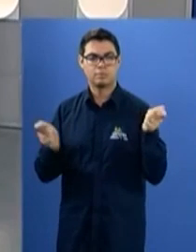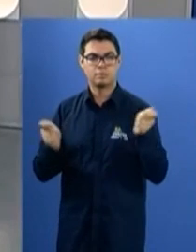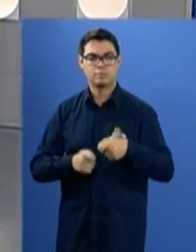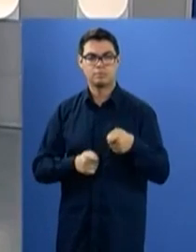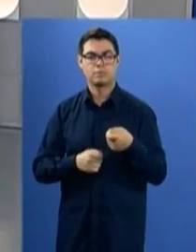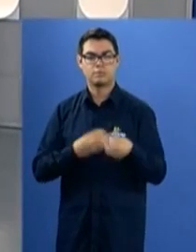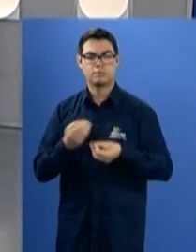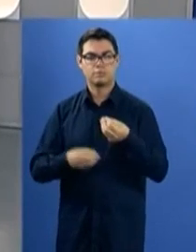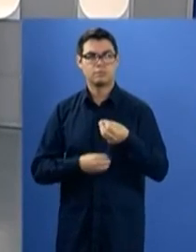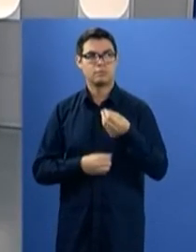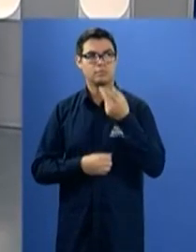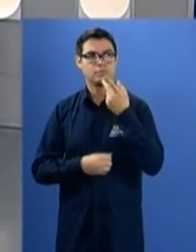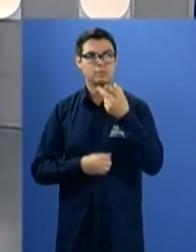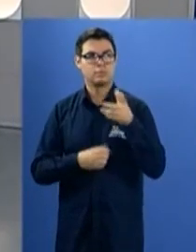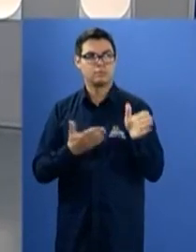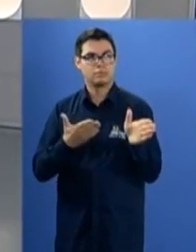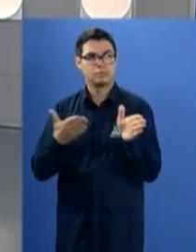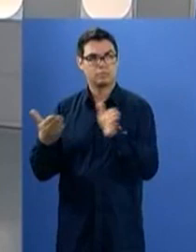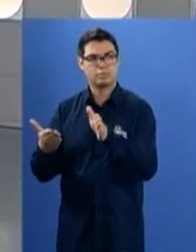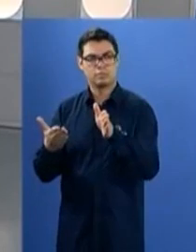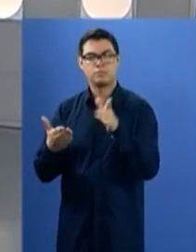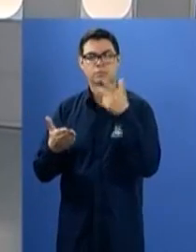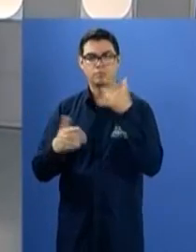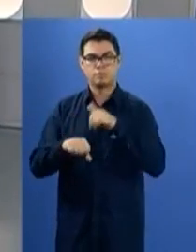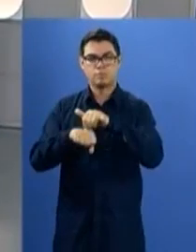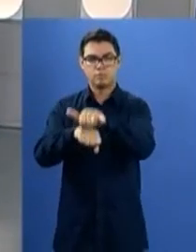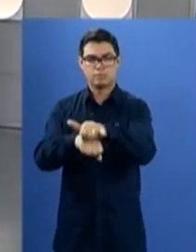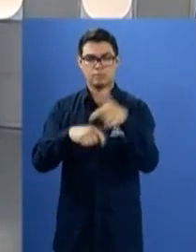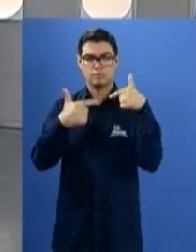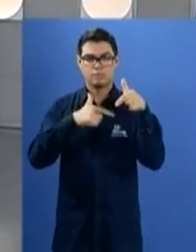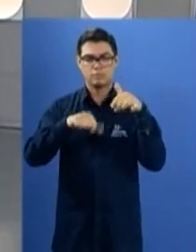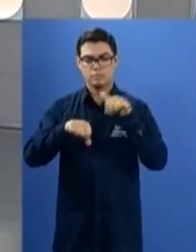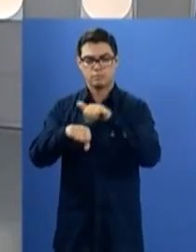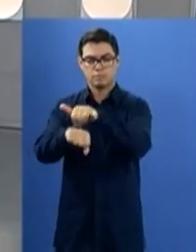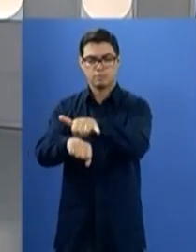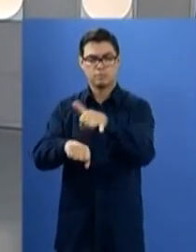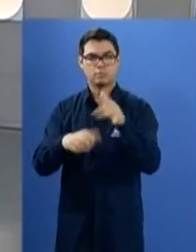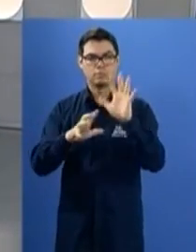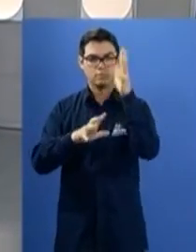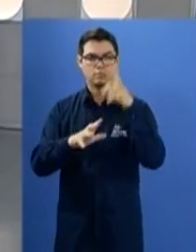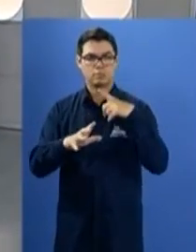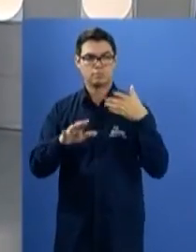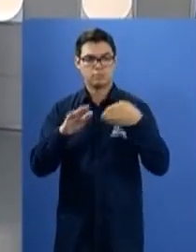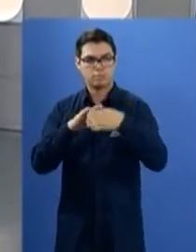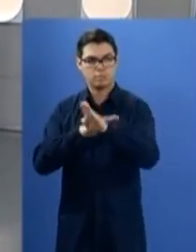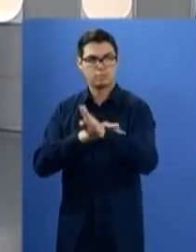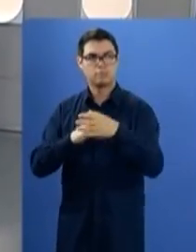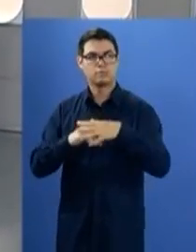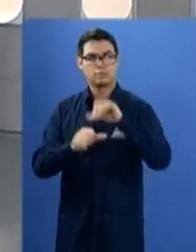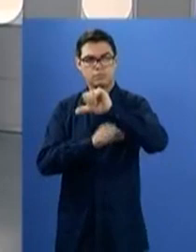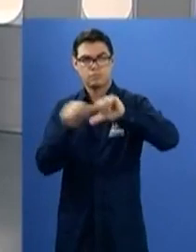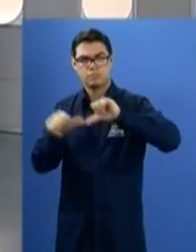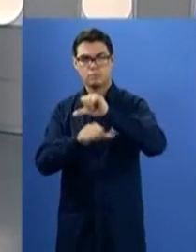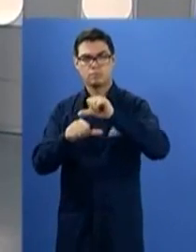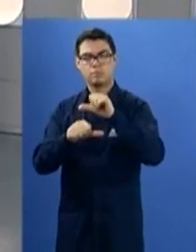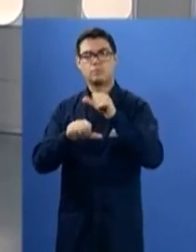uma operação de linhas aéreas, temos aqui as entradas, a